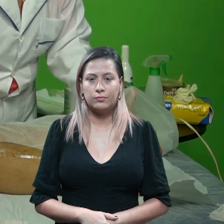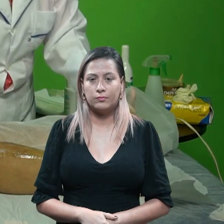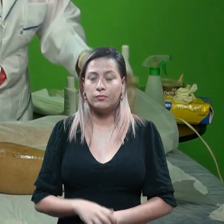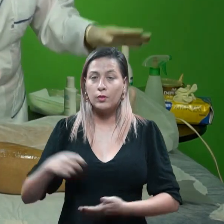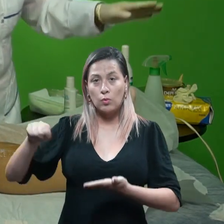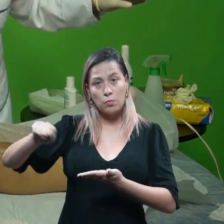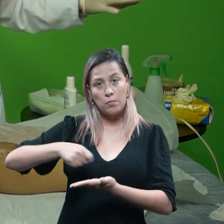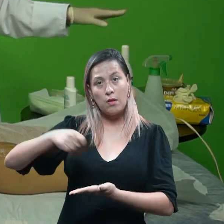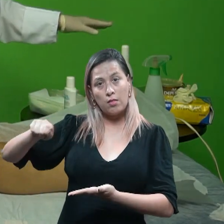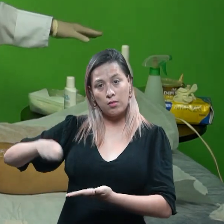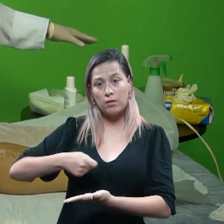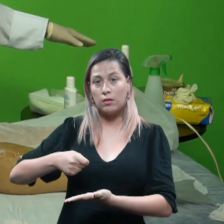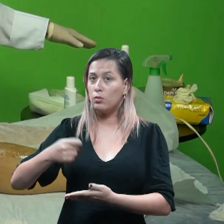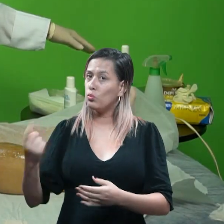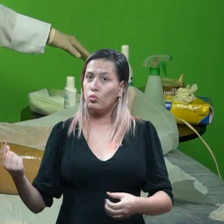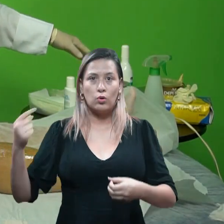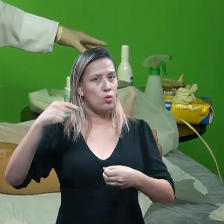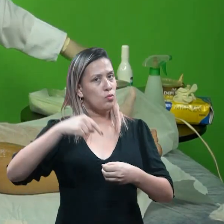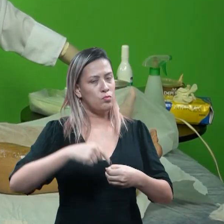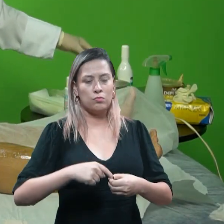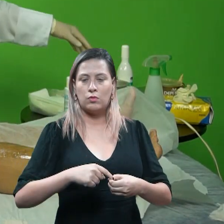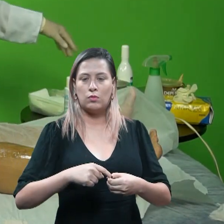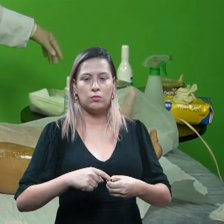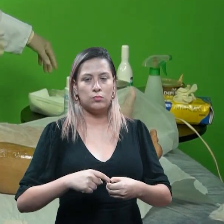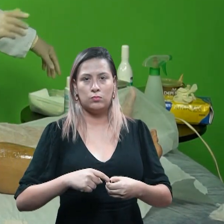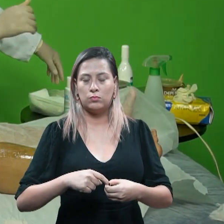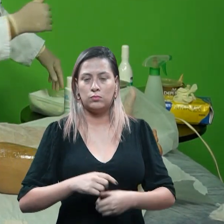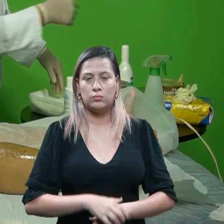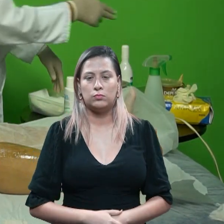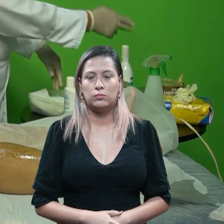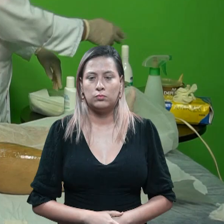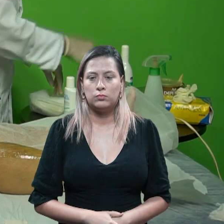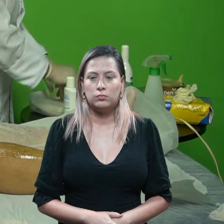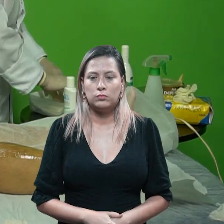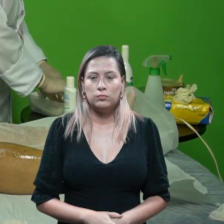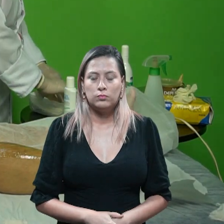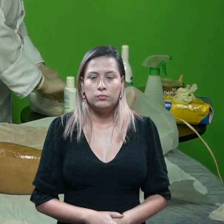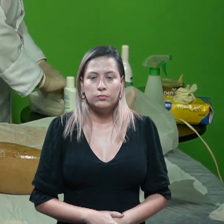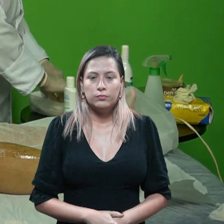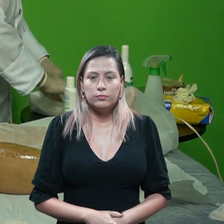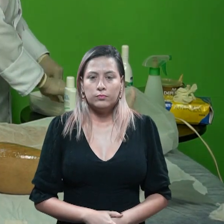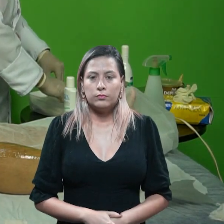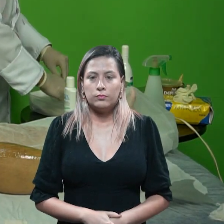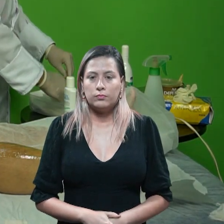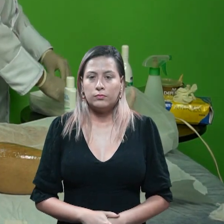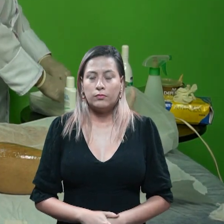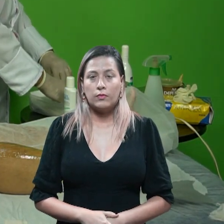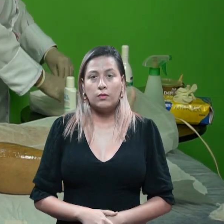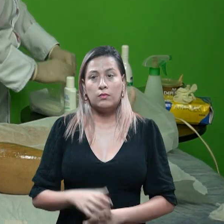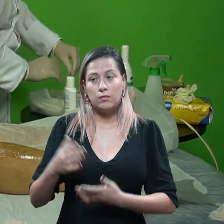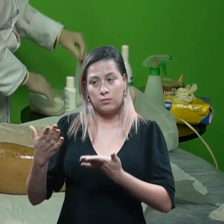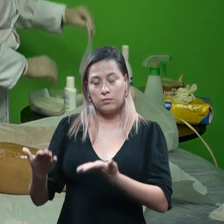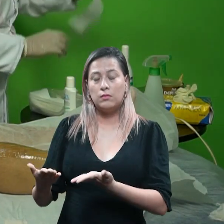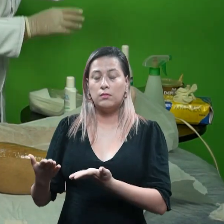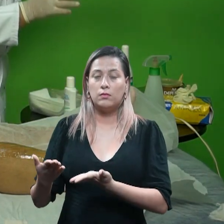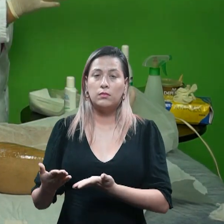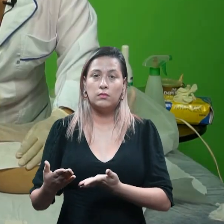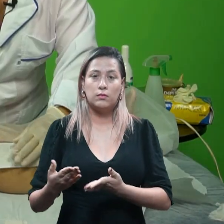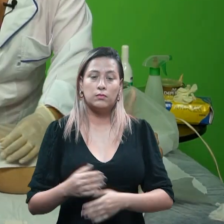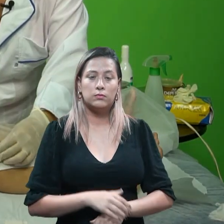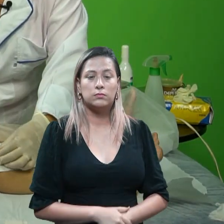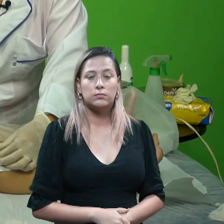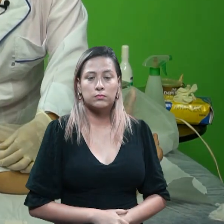na pele do cliente, ele não volta mais para lá, para o frasco original da